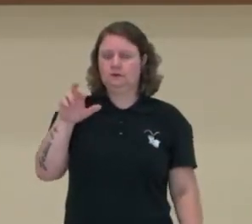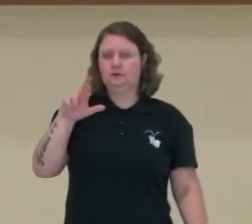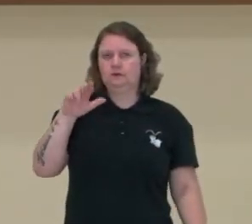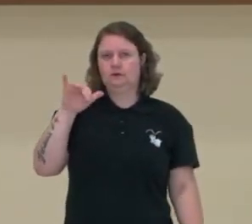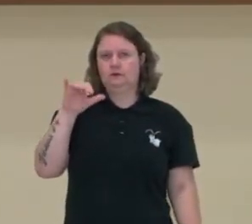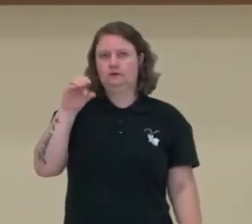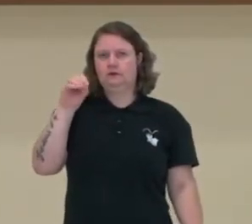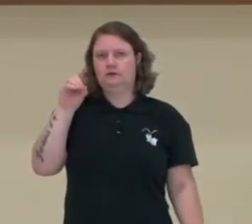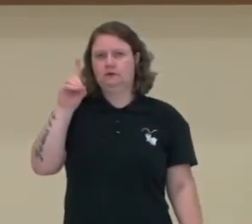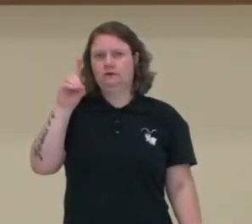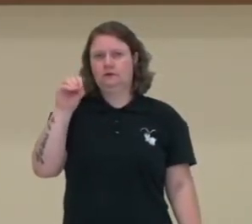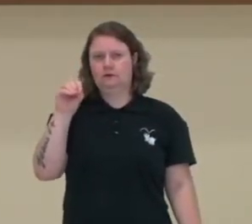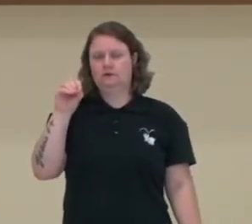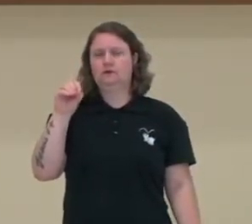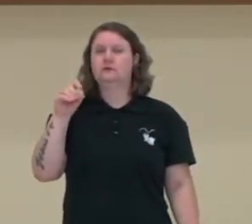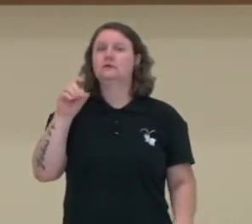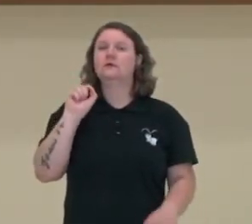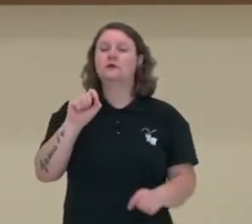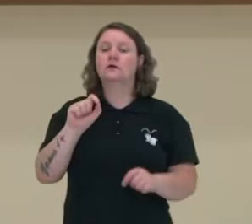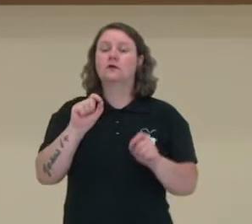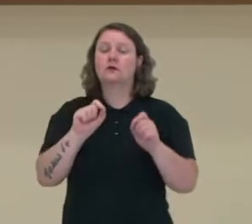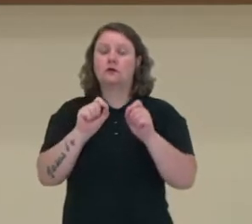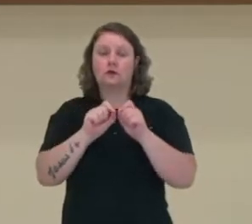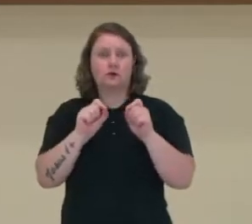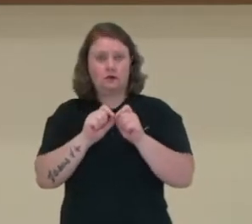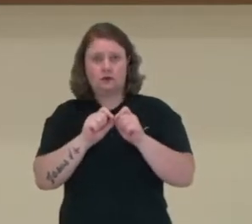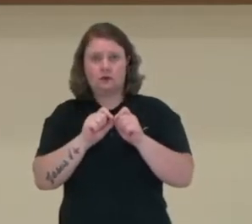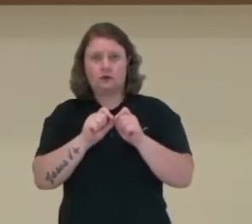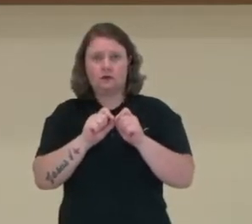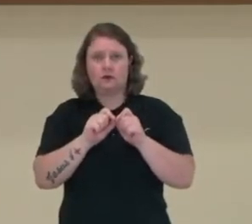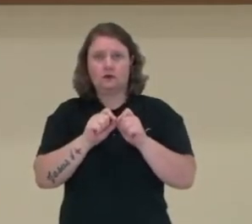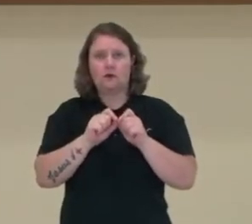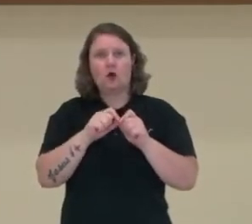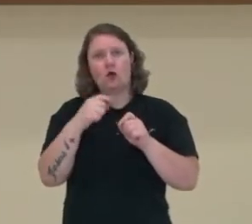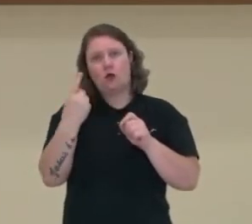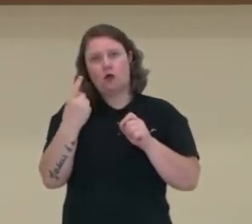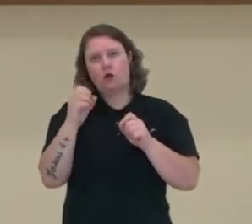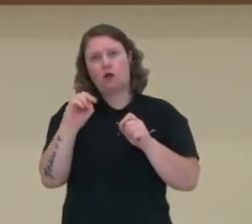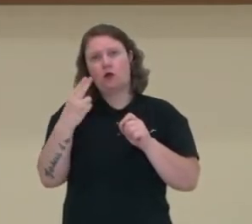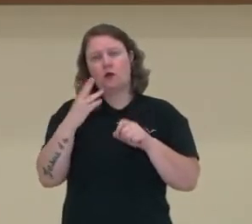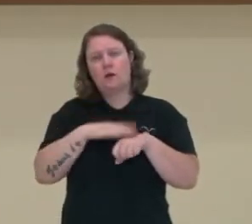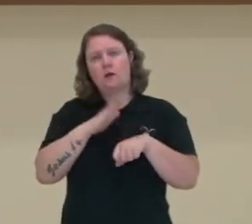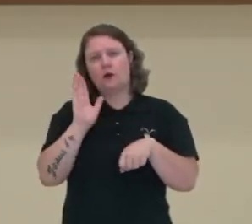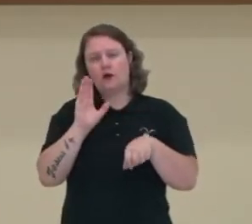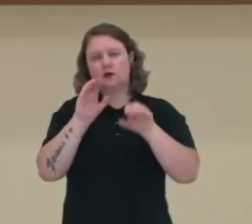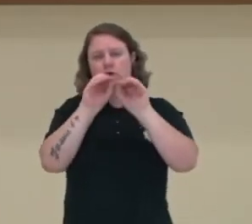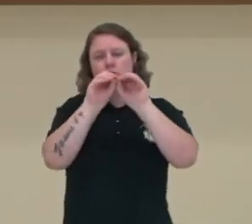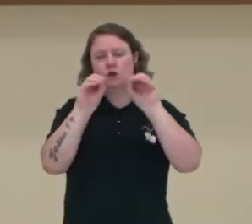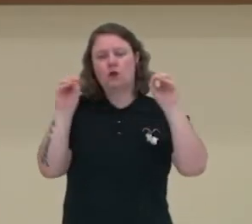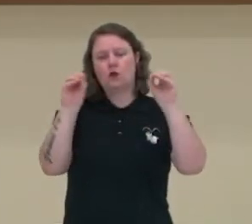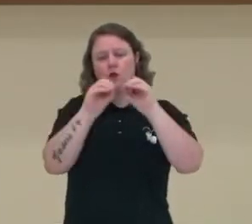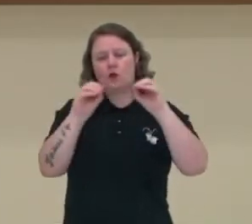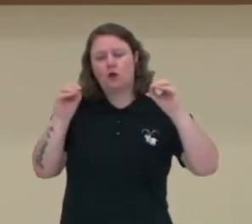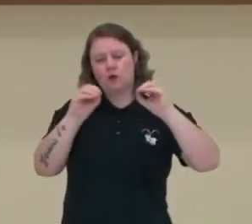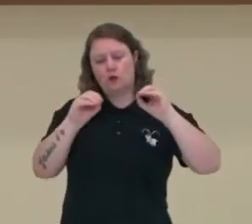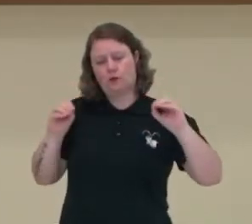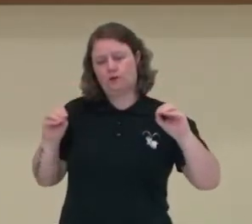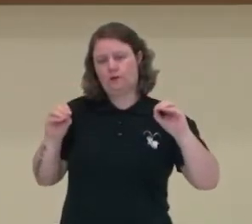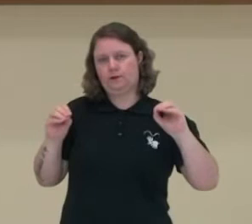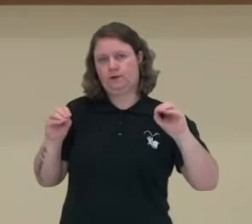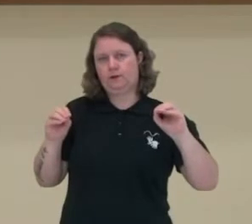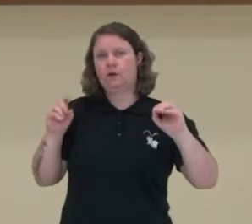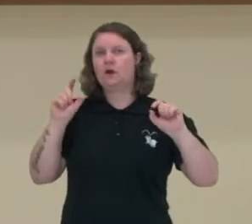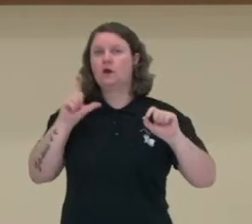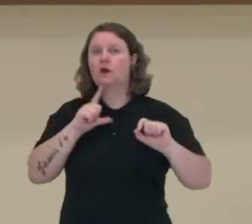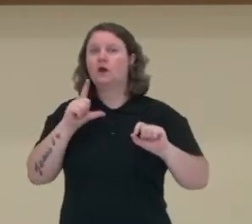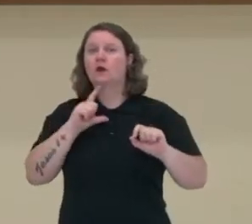quê? Formado por uma ou mais orações, certo? Então, o período,